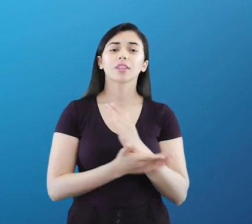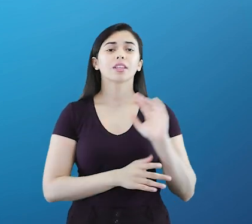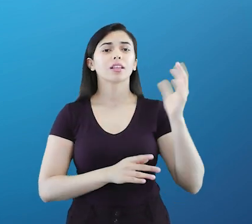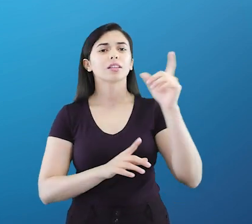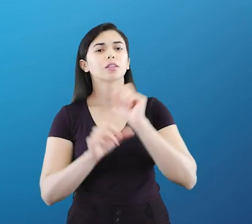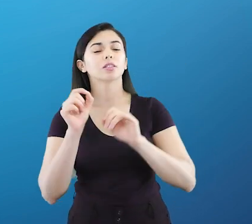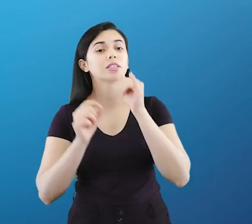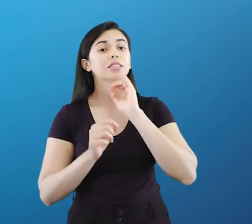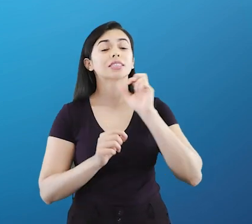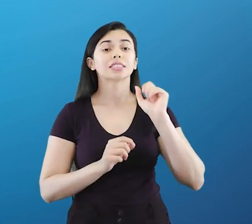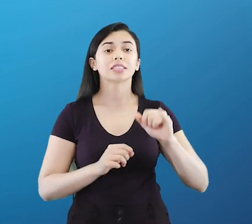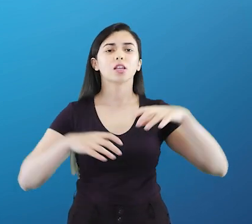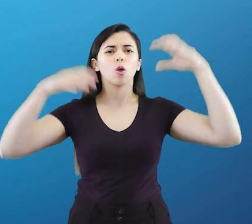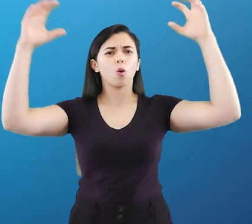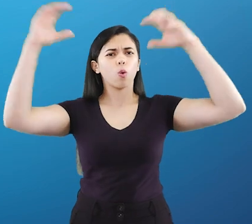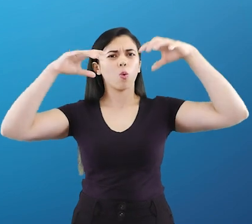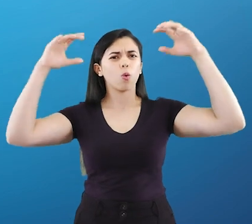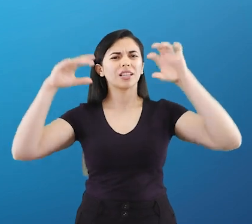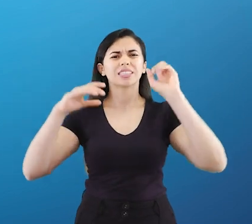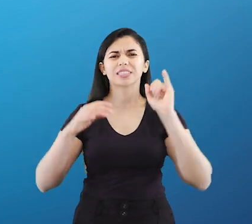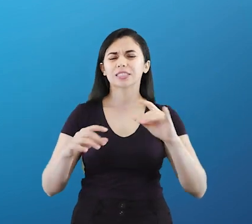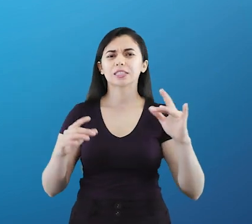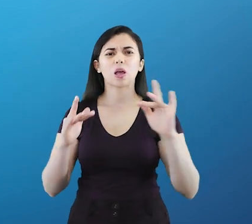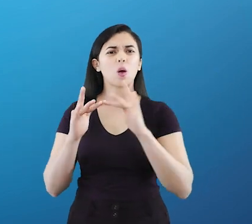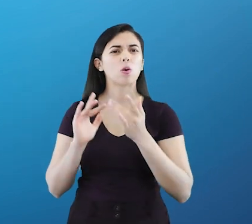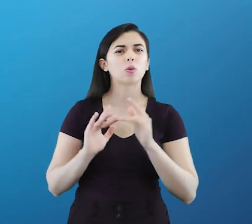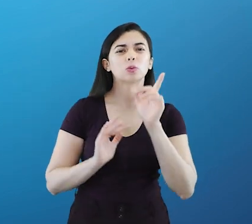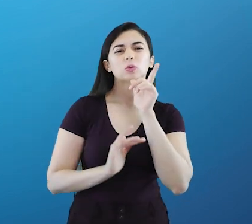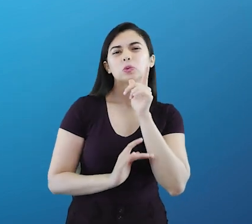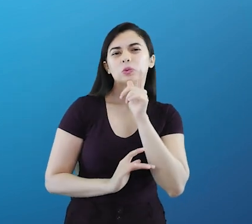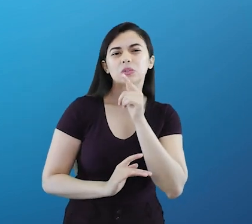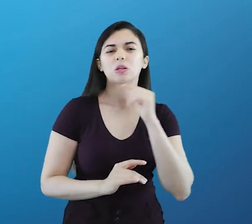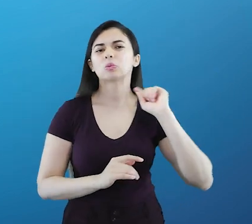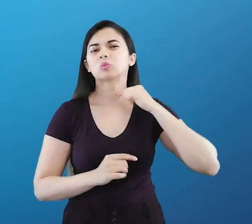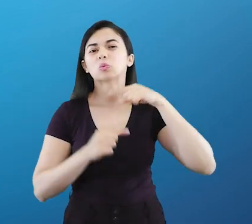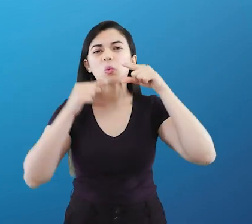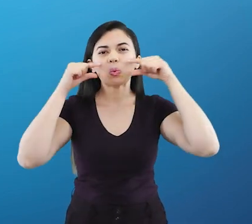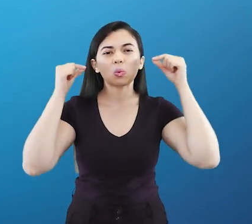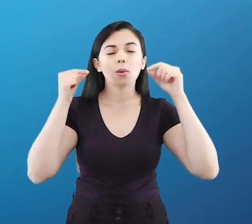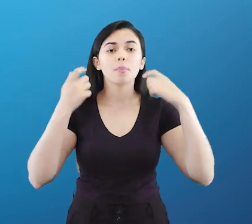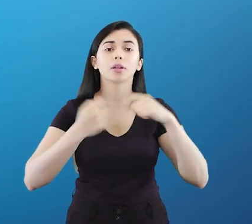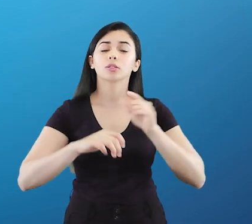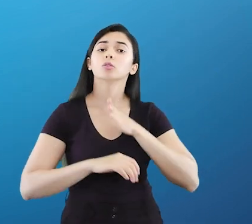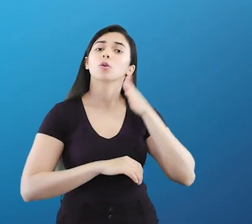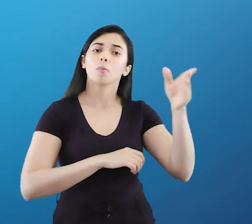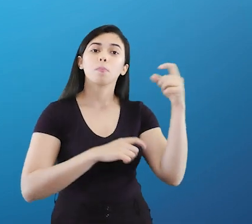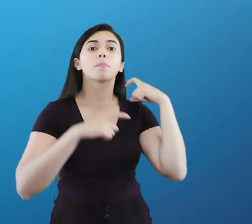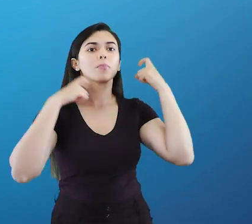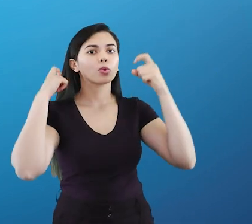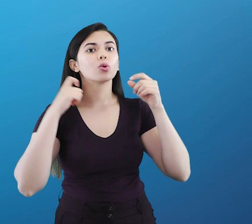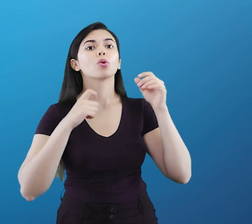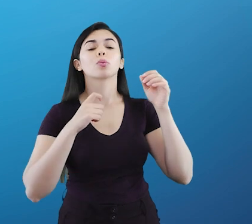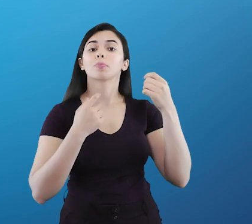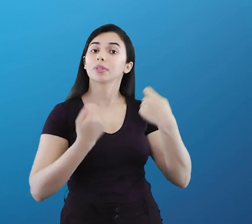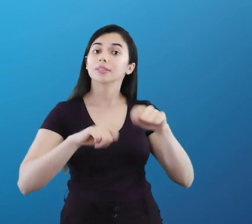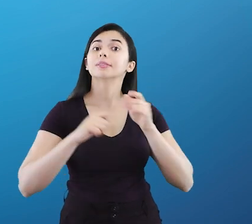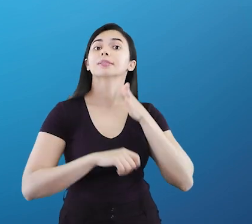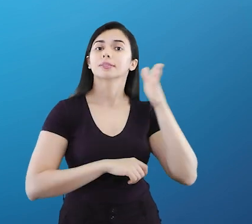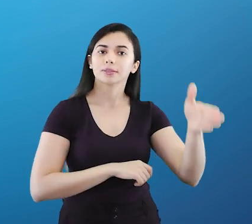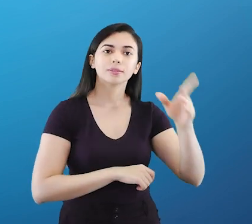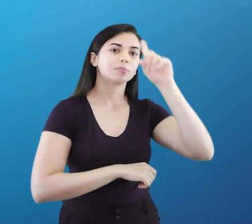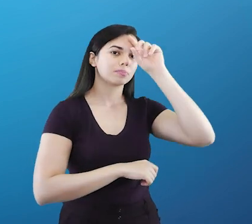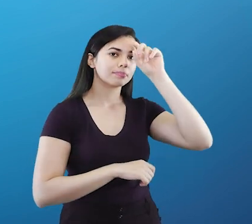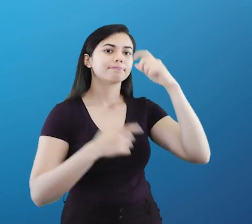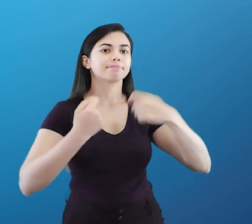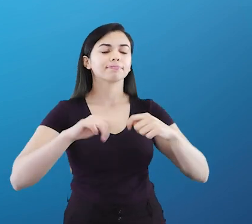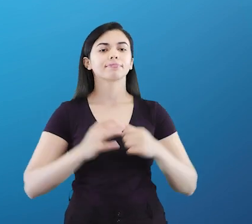que após o período de enchente, se tiver contato com essa água contaminada, as pessoas vão imediatamente procurar um serviço de saúde.